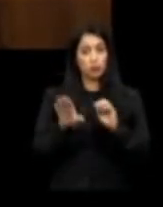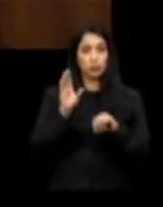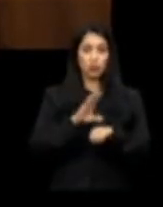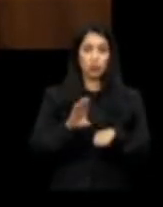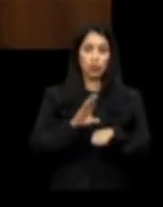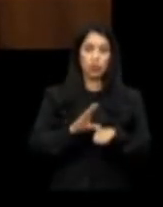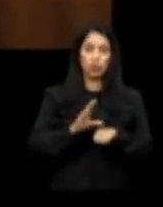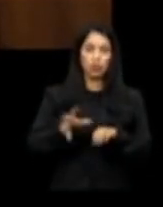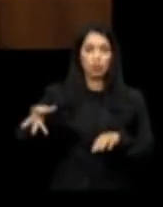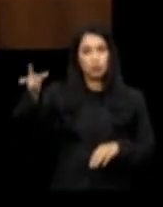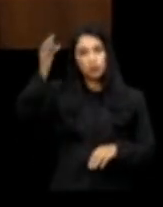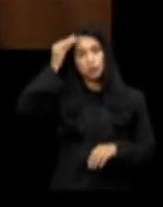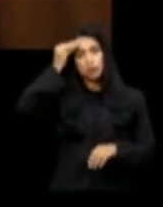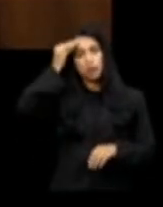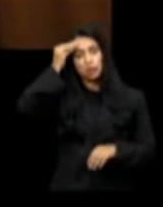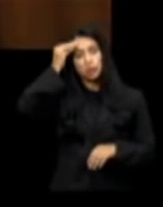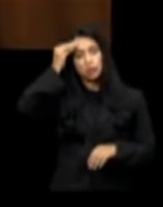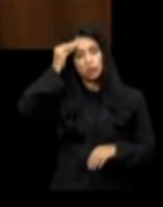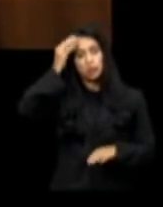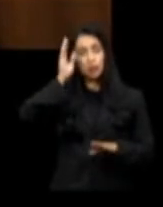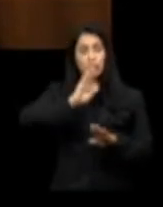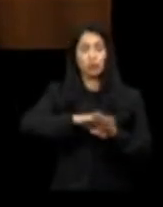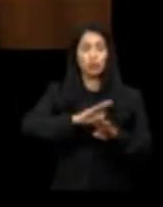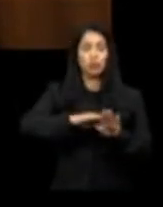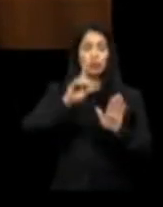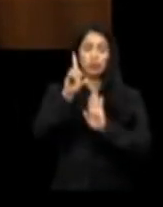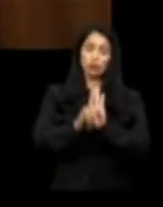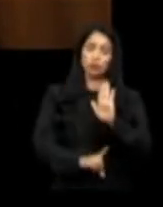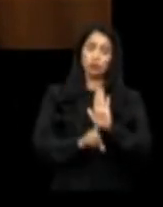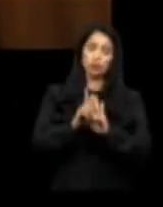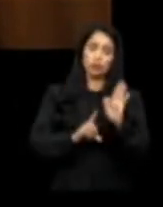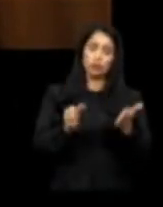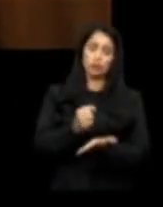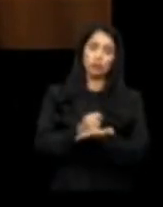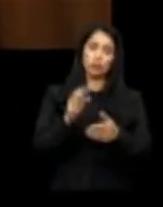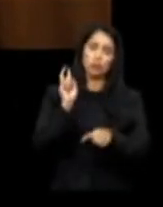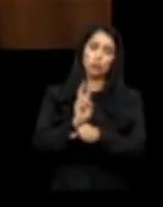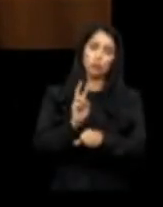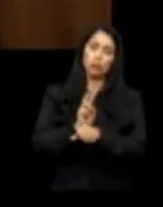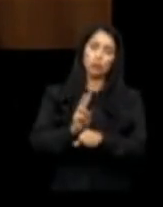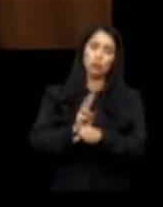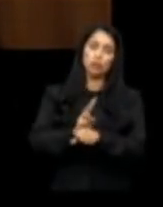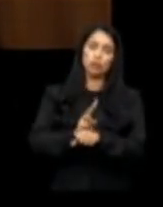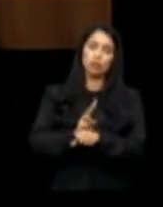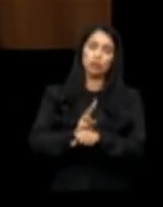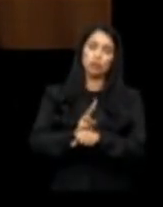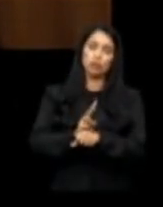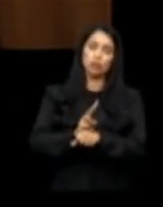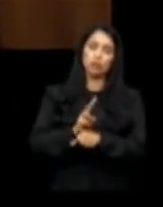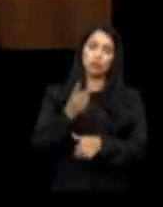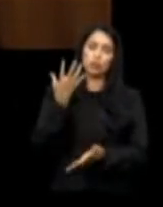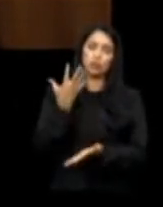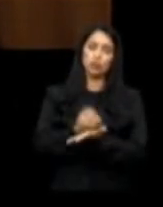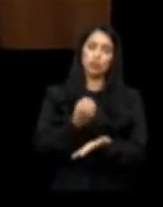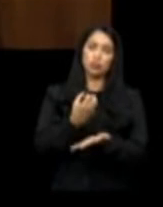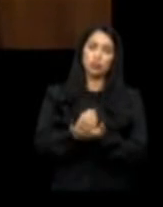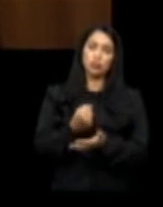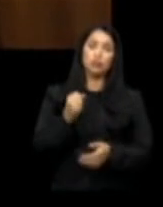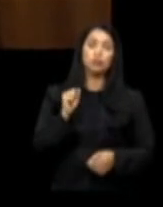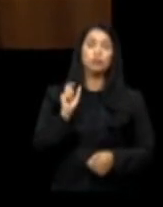constitucional ao reconhecimento da autonomia do direito fundamental à proteção de dados pode ser identificada na própria jurisprudência desta